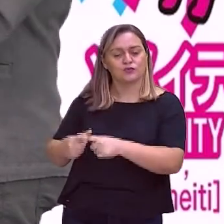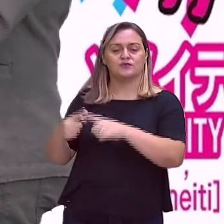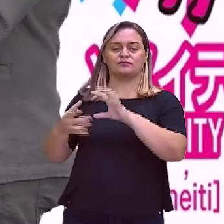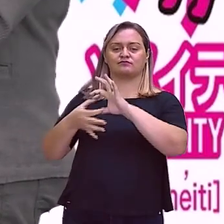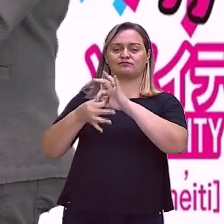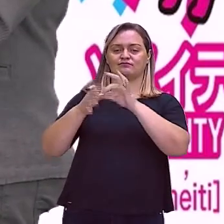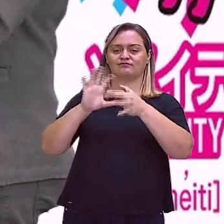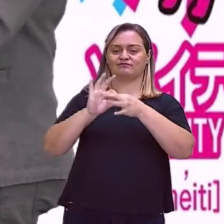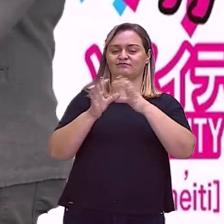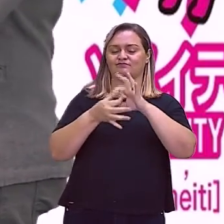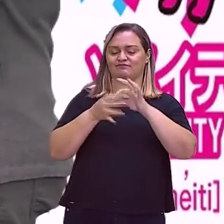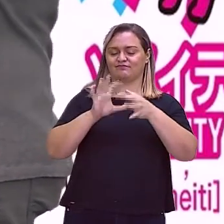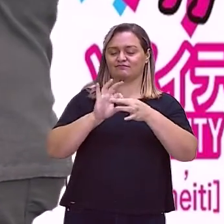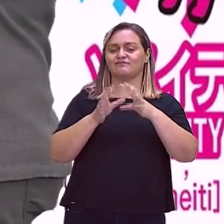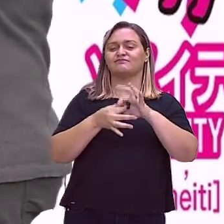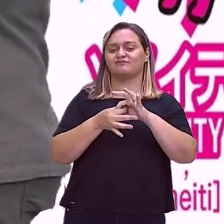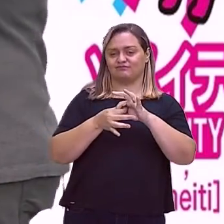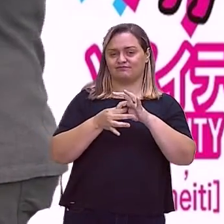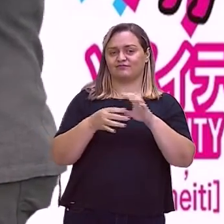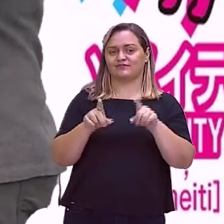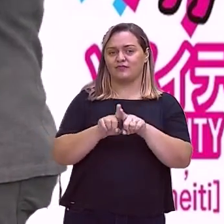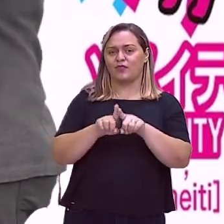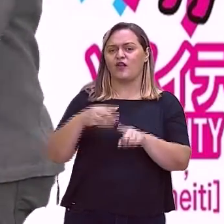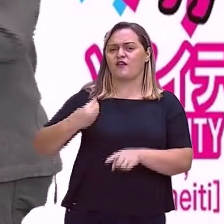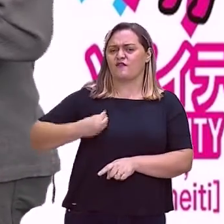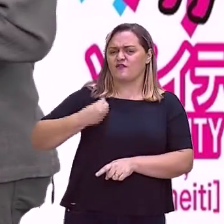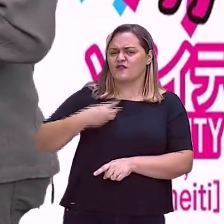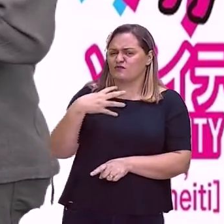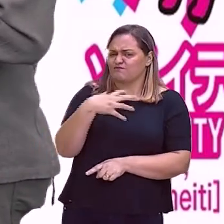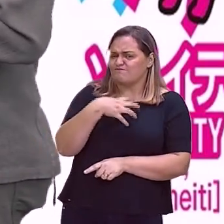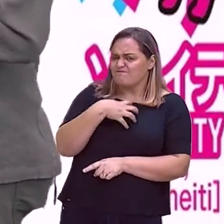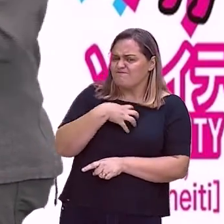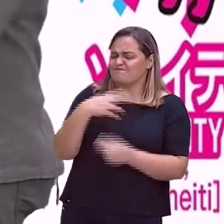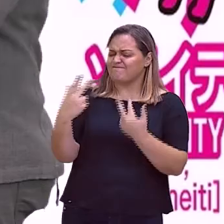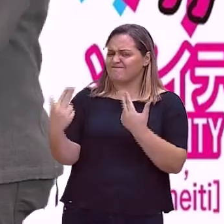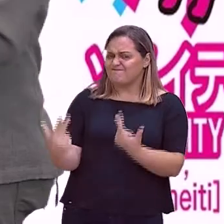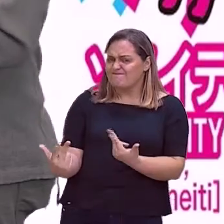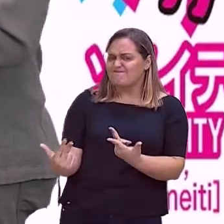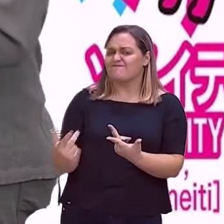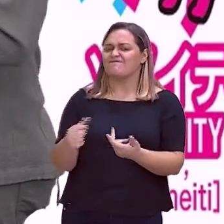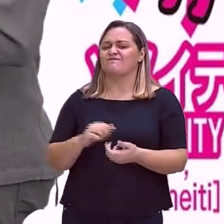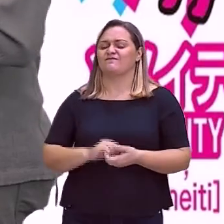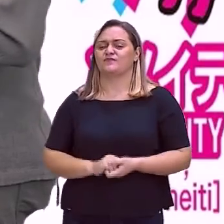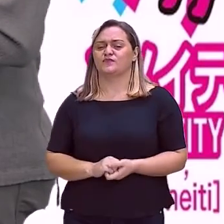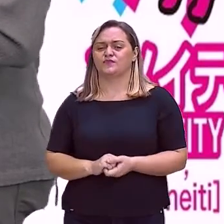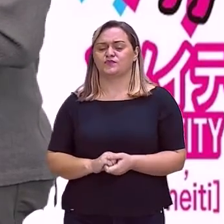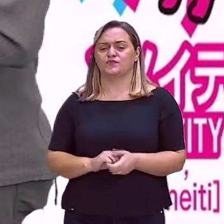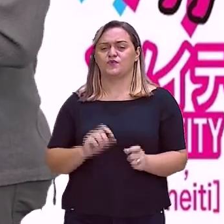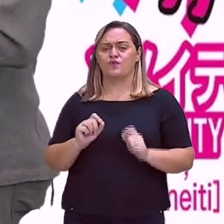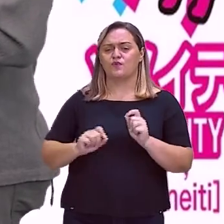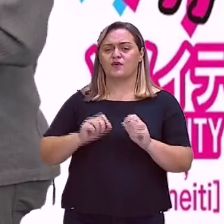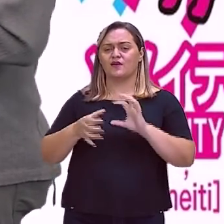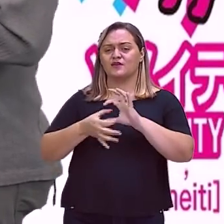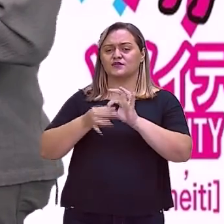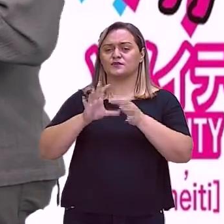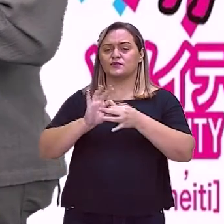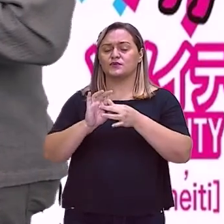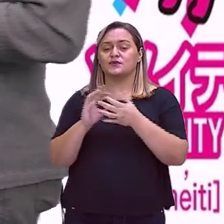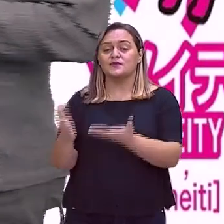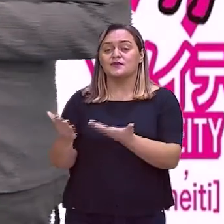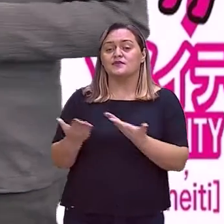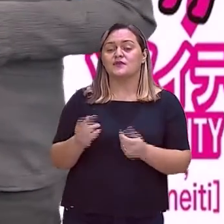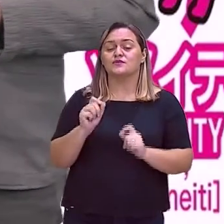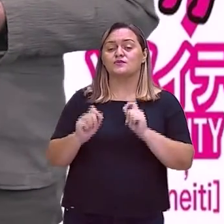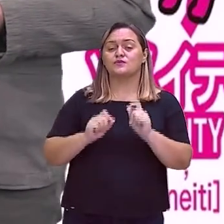nesses Jogos Olímpicos. E vivenciam o mesmo sentimento, né, a Olimpíadas, ela traz